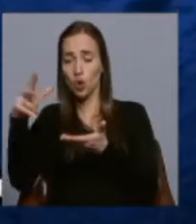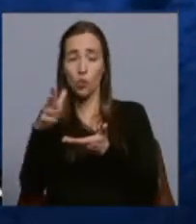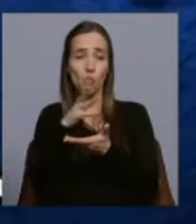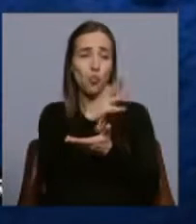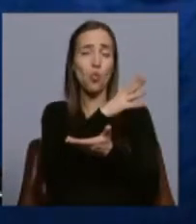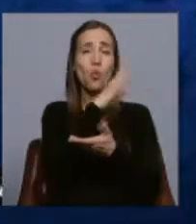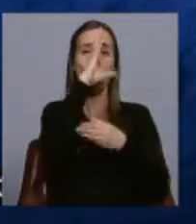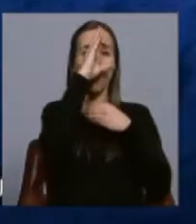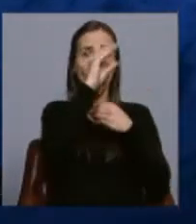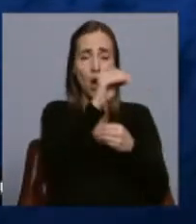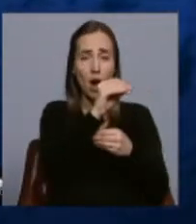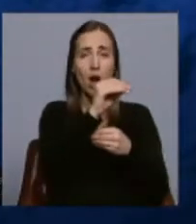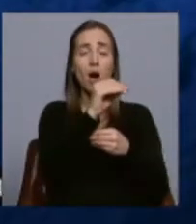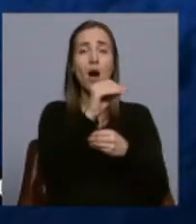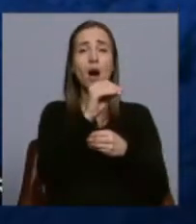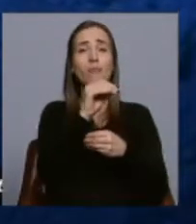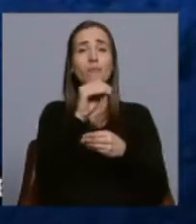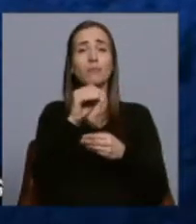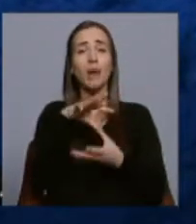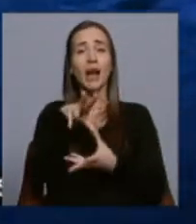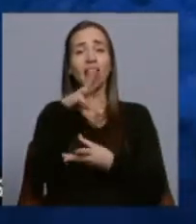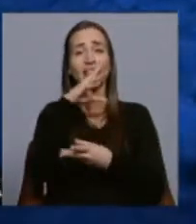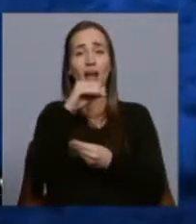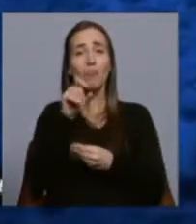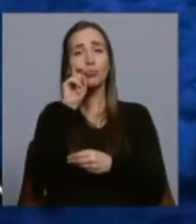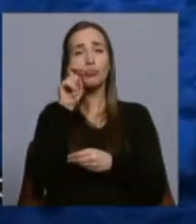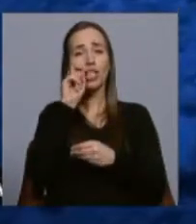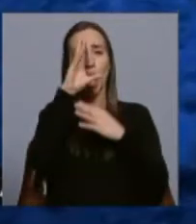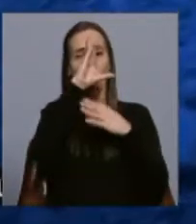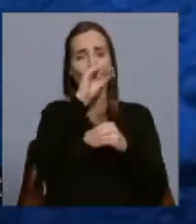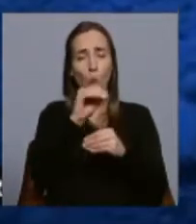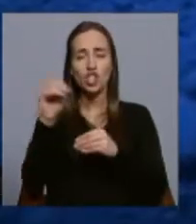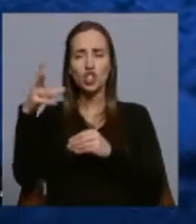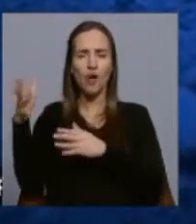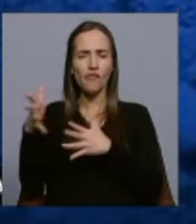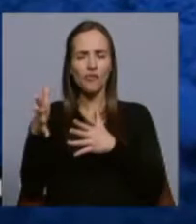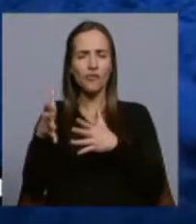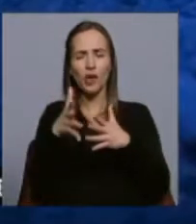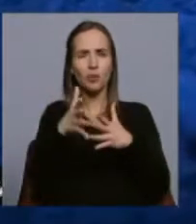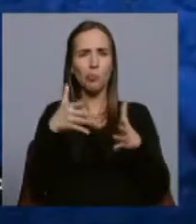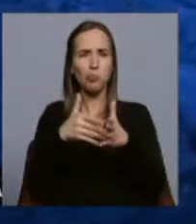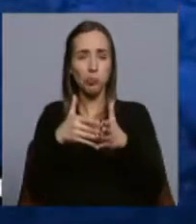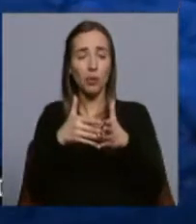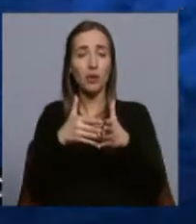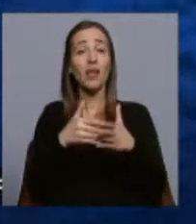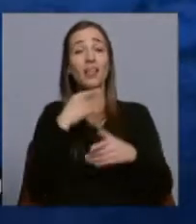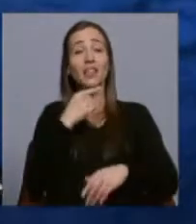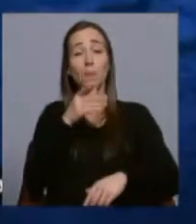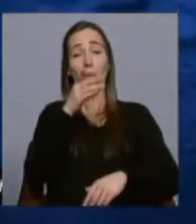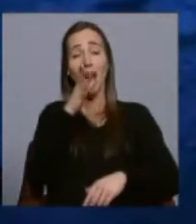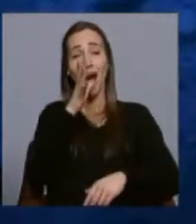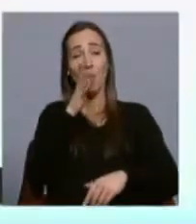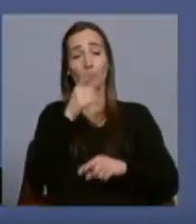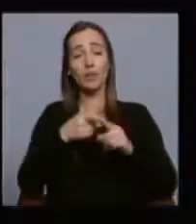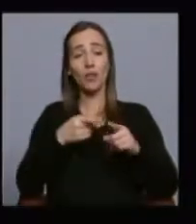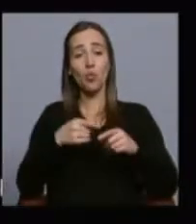Lua do vento solar. E dizem os modelos que, nessas alturas, cerca de metade da água deve evaporar. Não chega